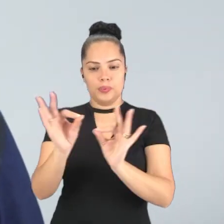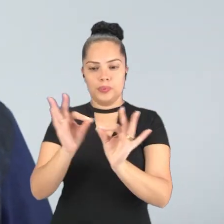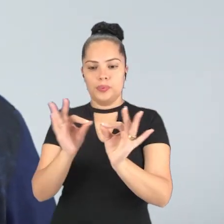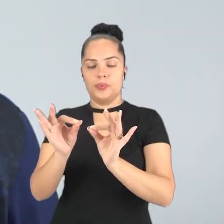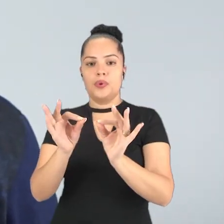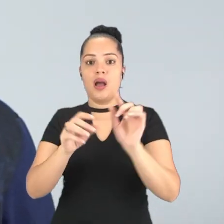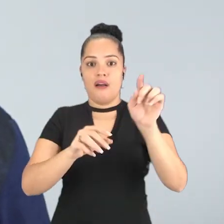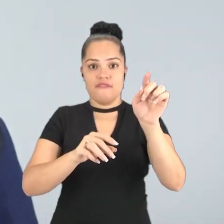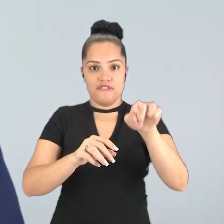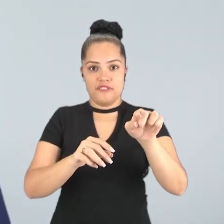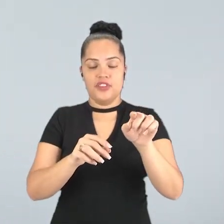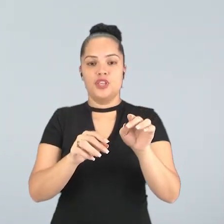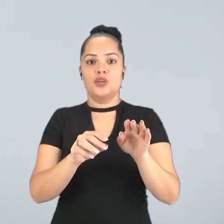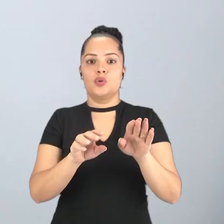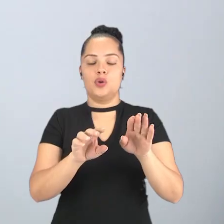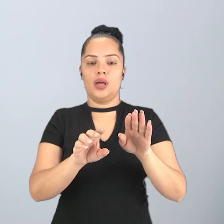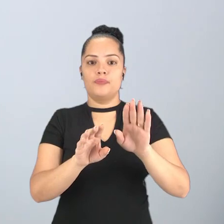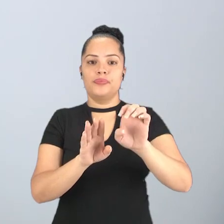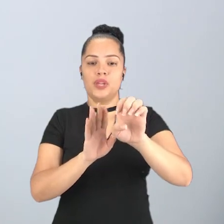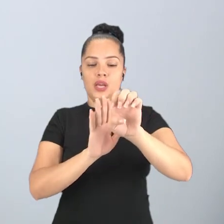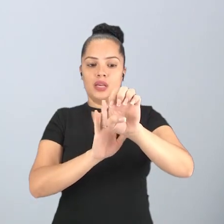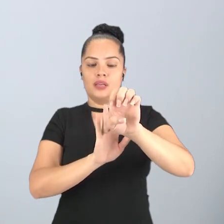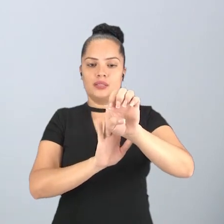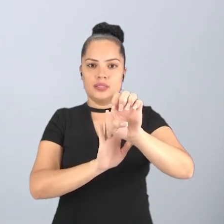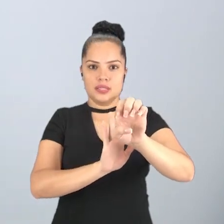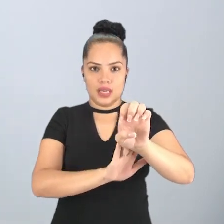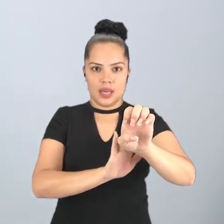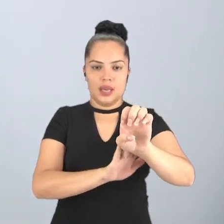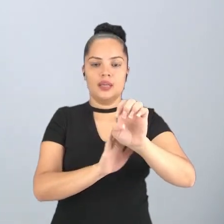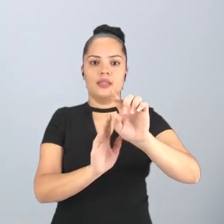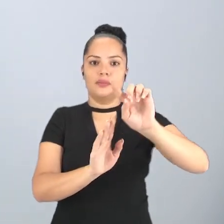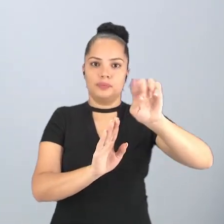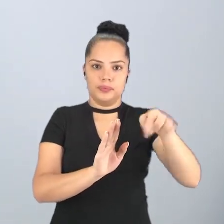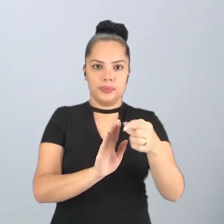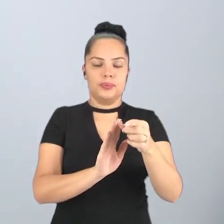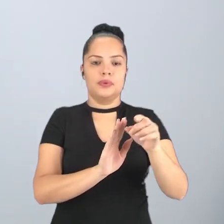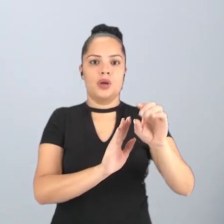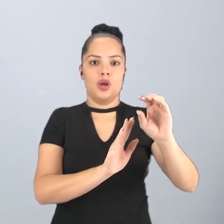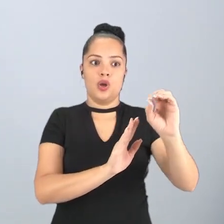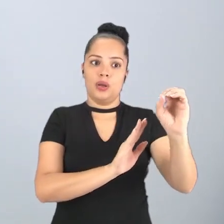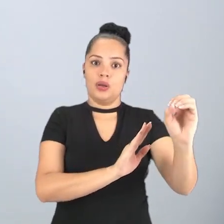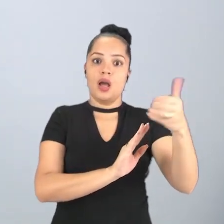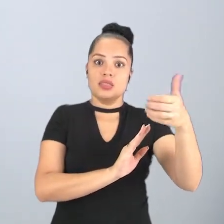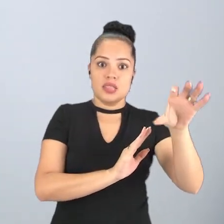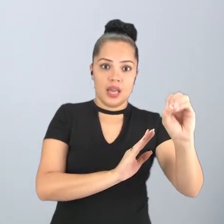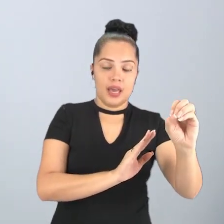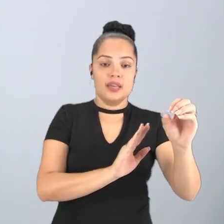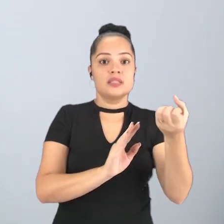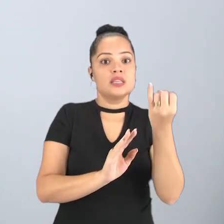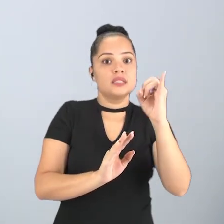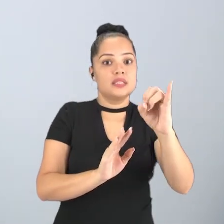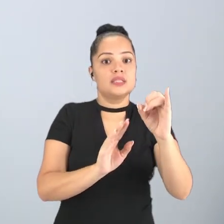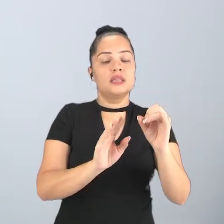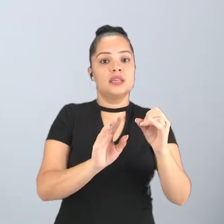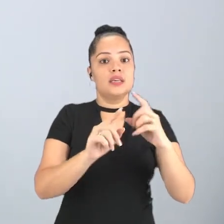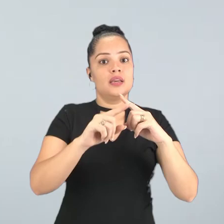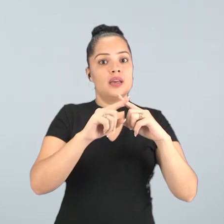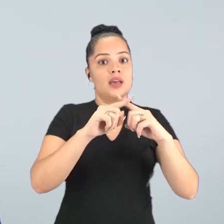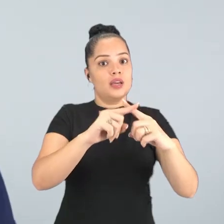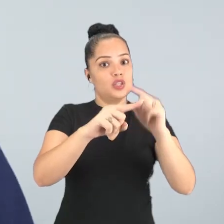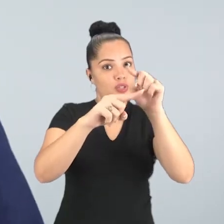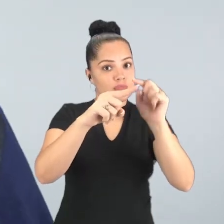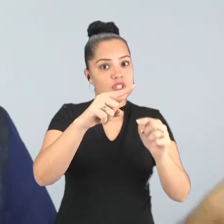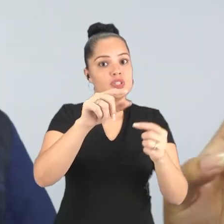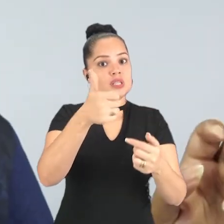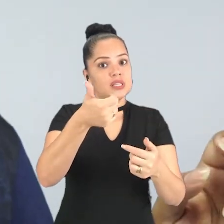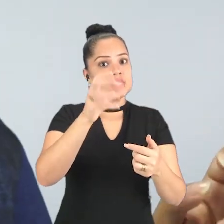esquerda. Se for dividido por 10, tu vai andar uma casa para a esquerda. Se for por 100, 2 casas para a esquerda. Se for por